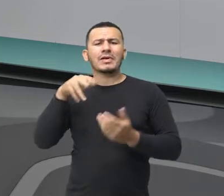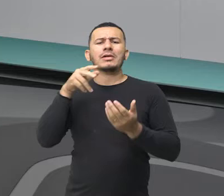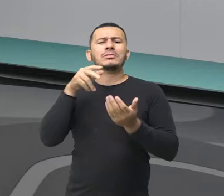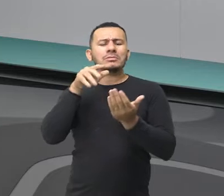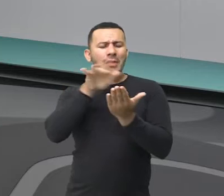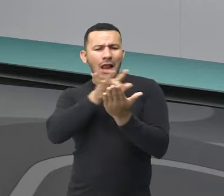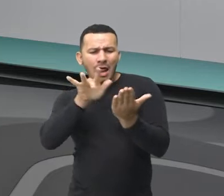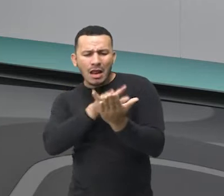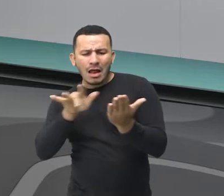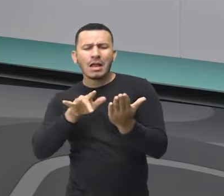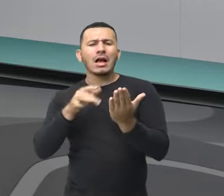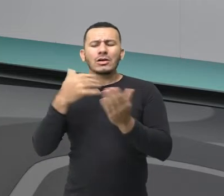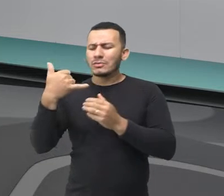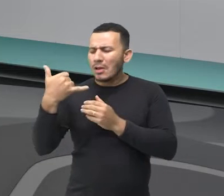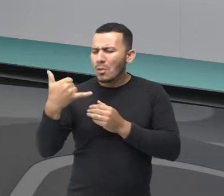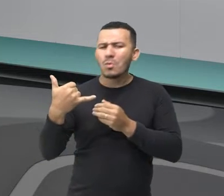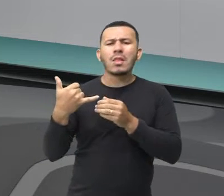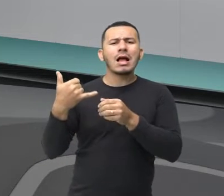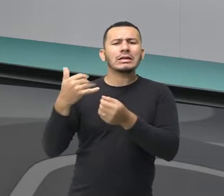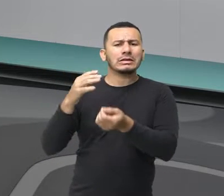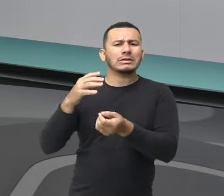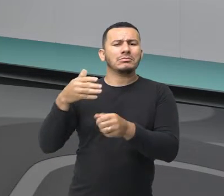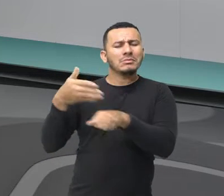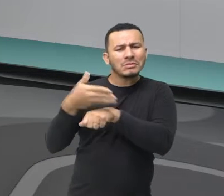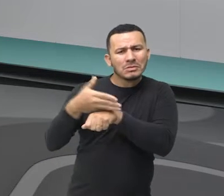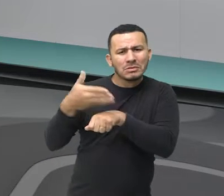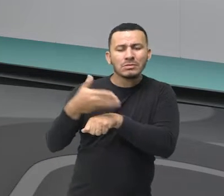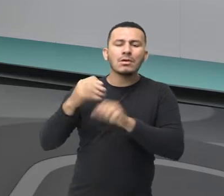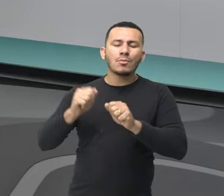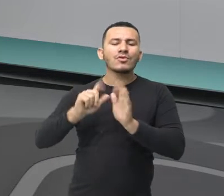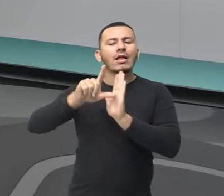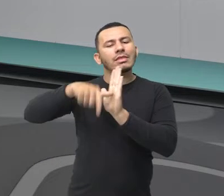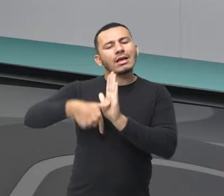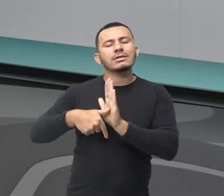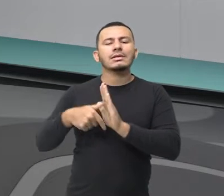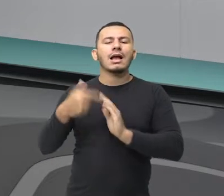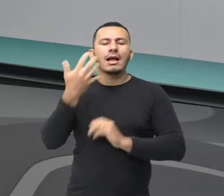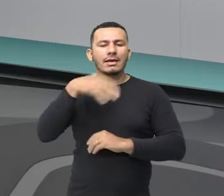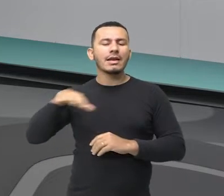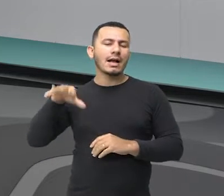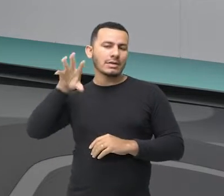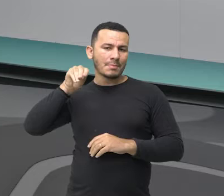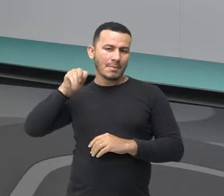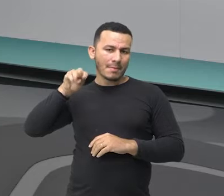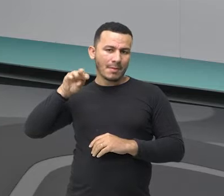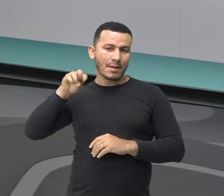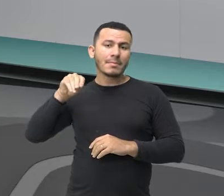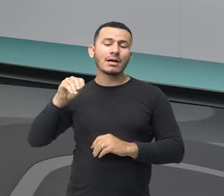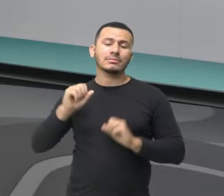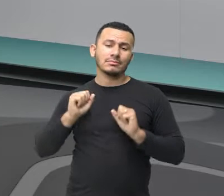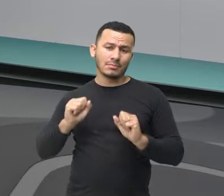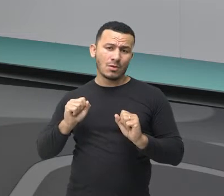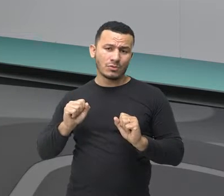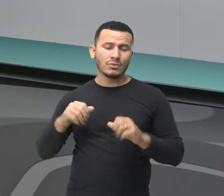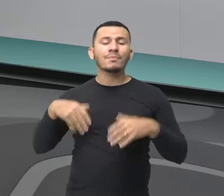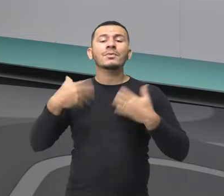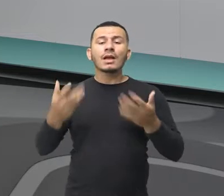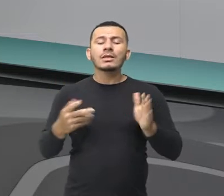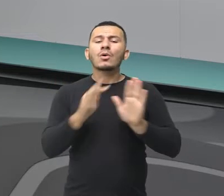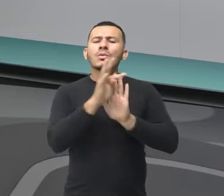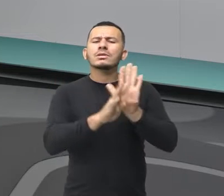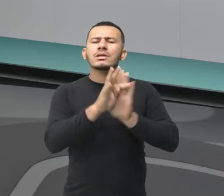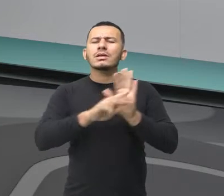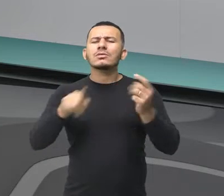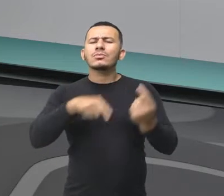uma notícia, a gente já abordou isso aqui. Qual é a intenção desse texto? É divulgar informações a respeito